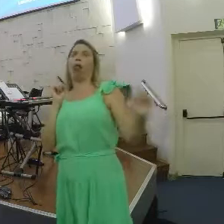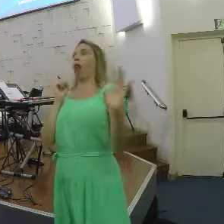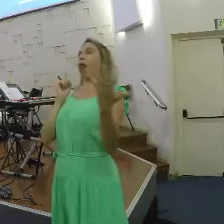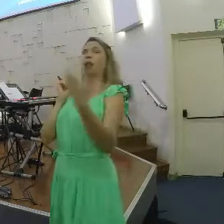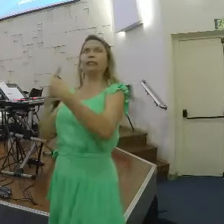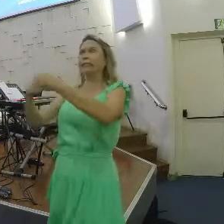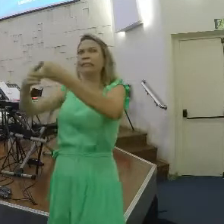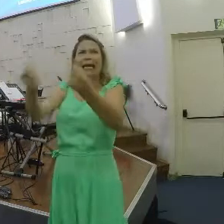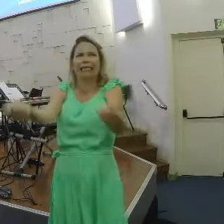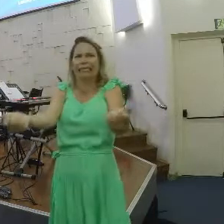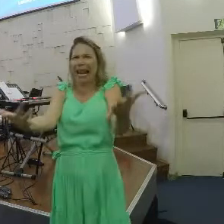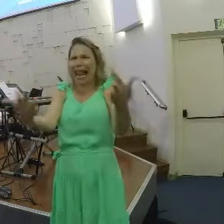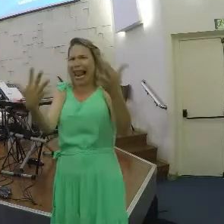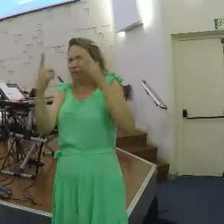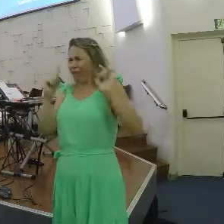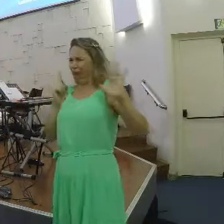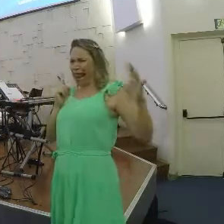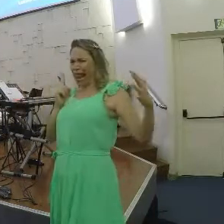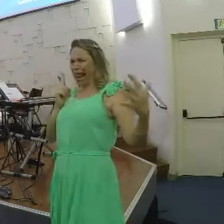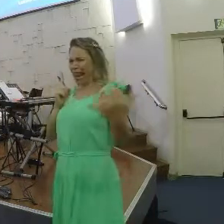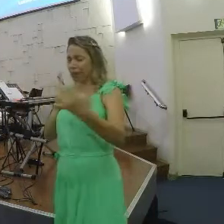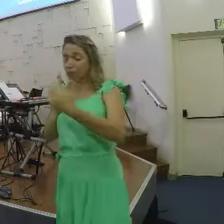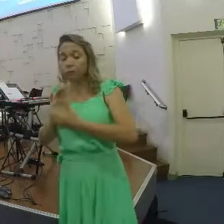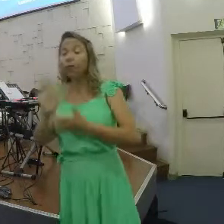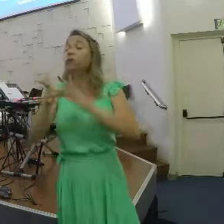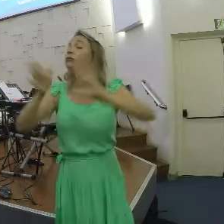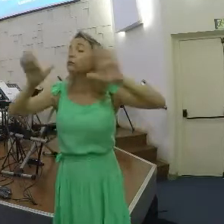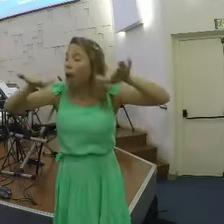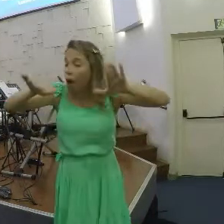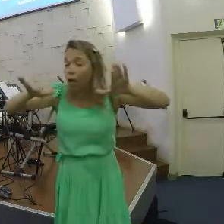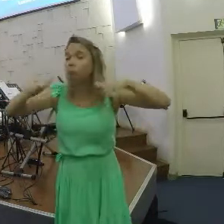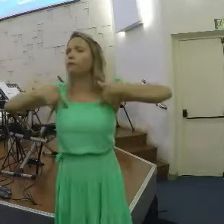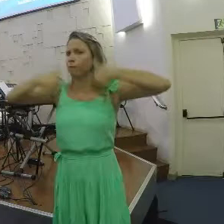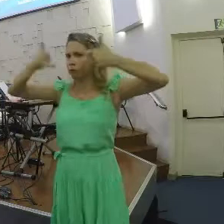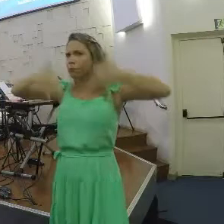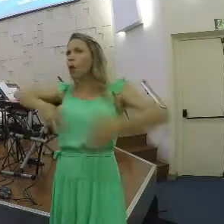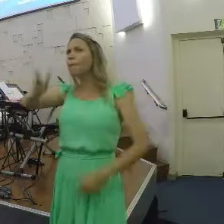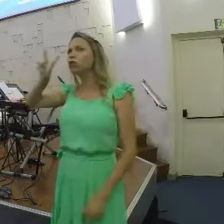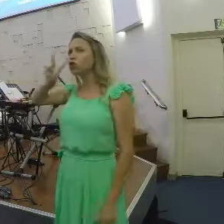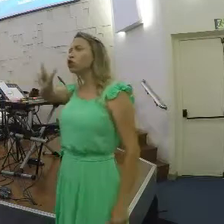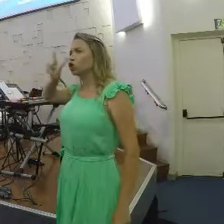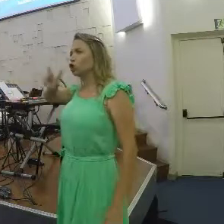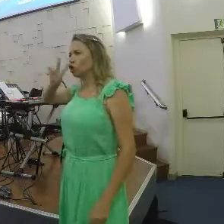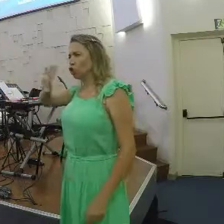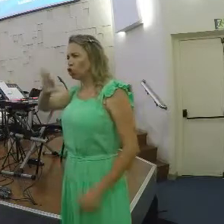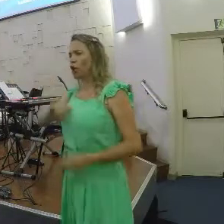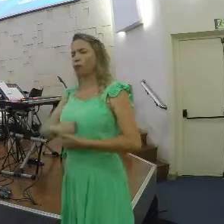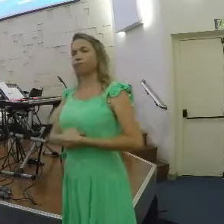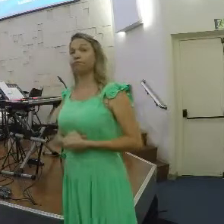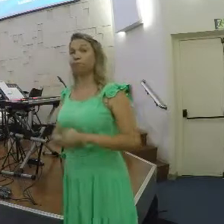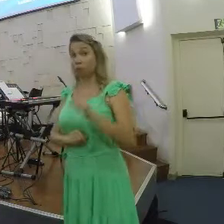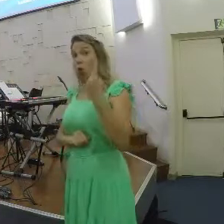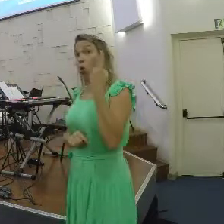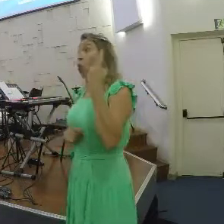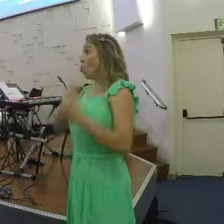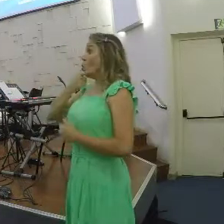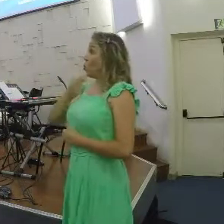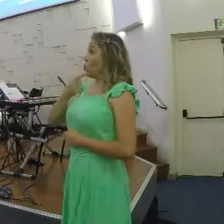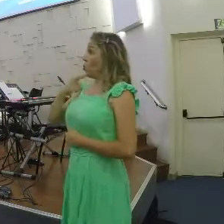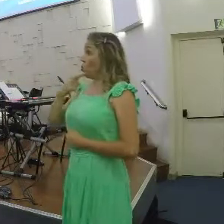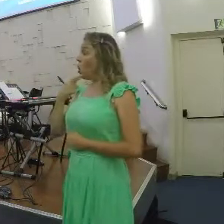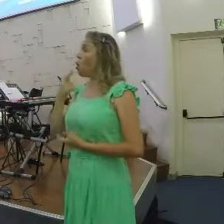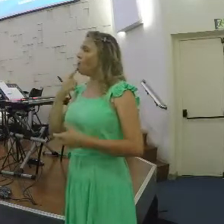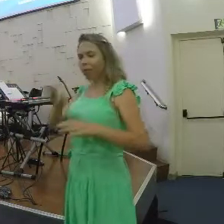cidades, disse Jesus por parábola: eis que o semeador saiu a semear, e ao